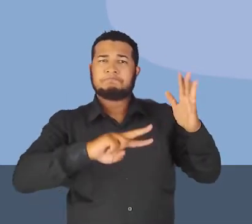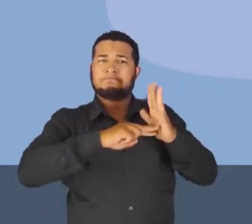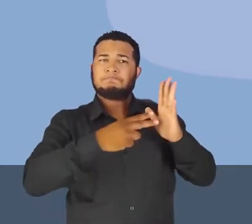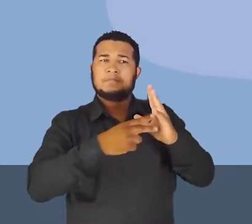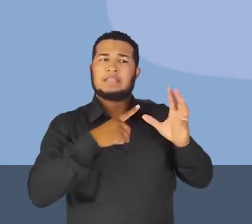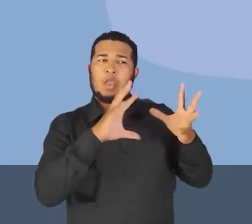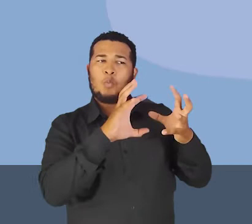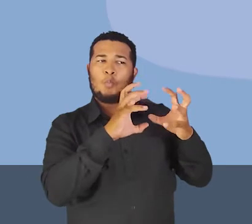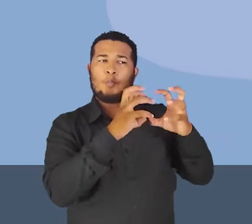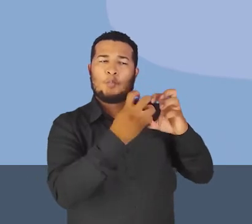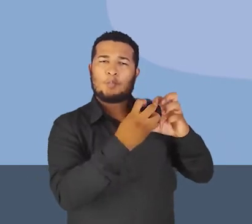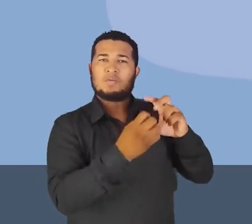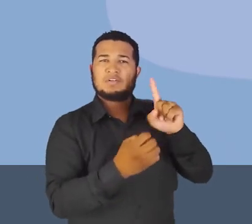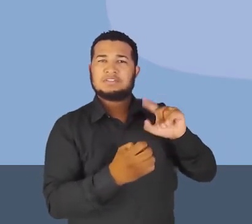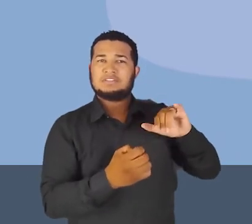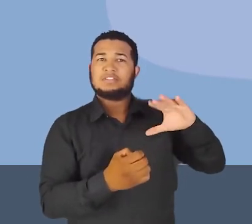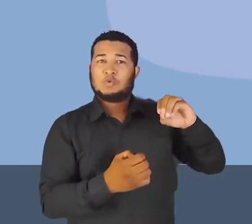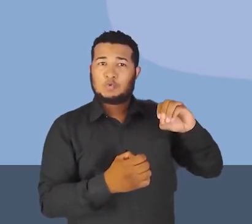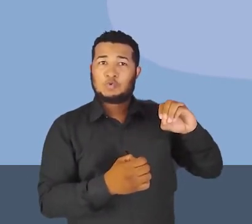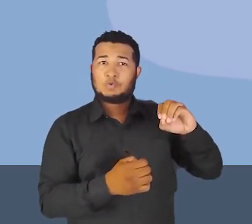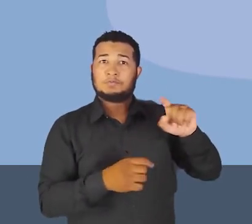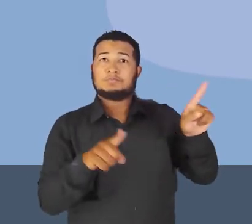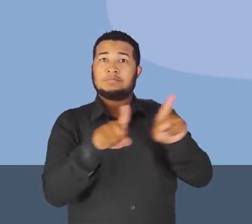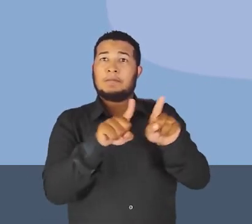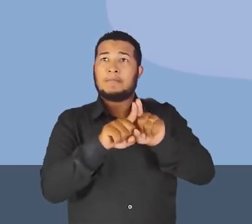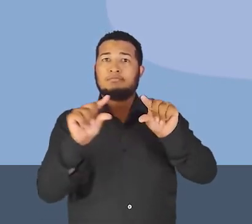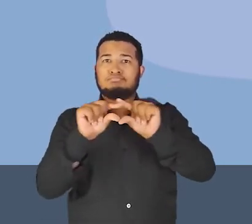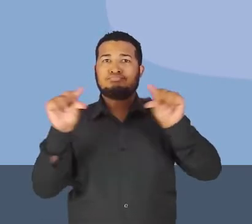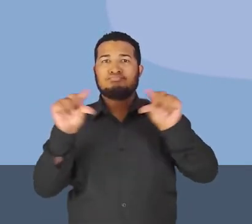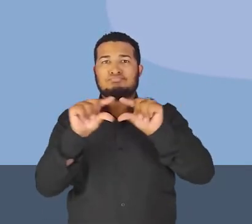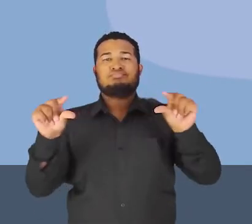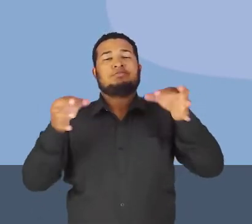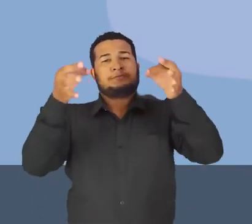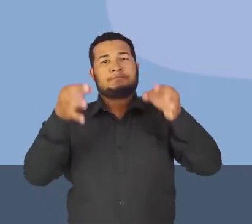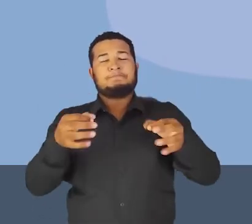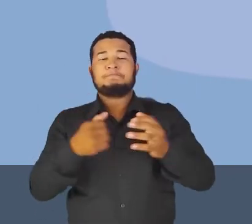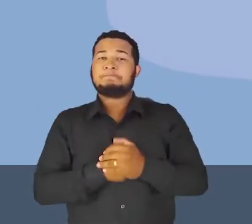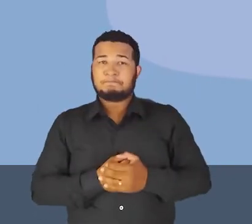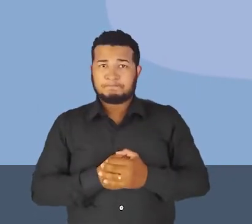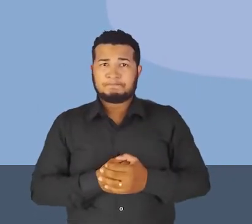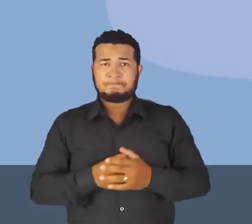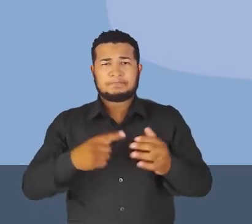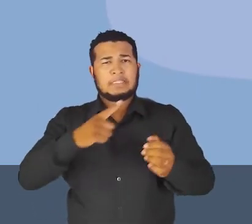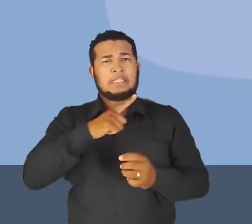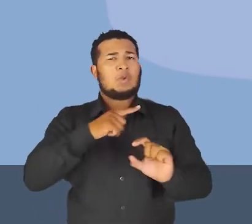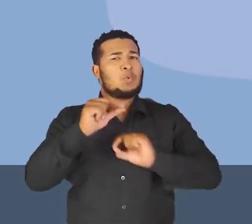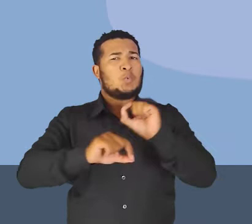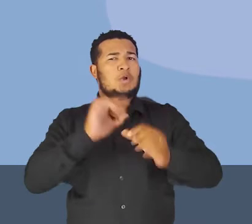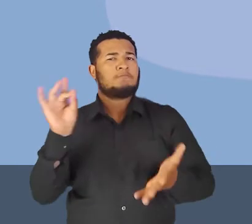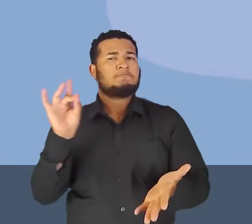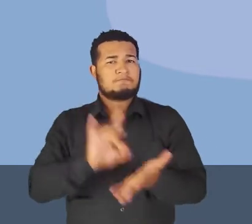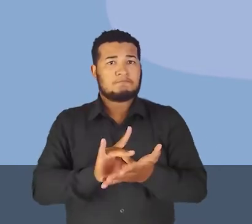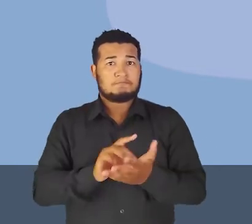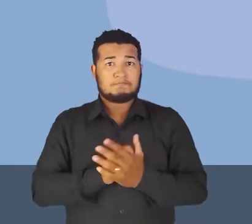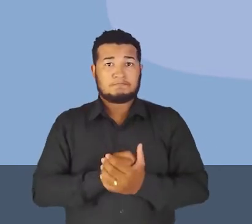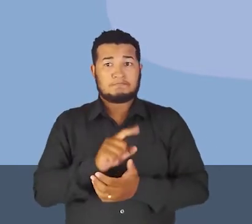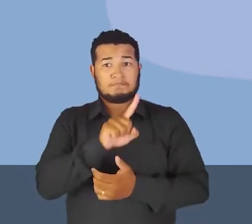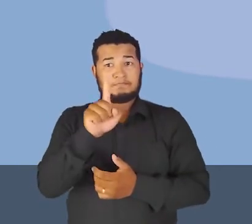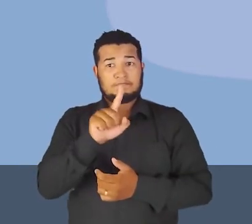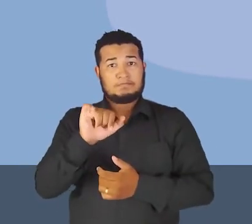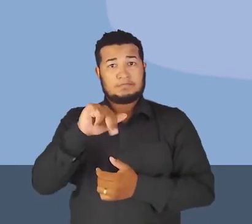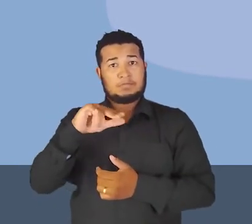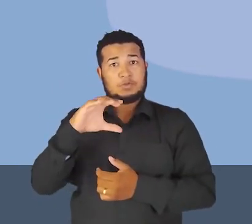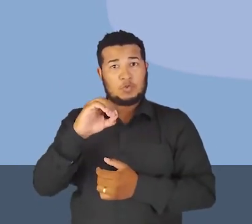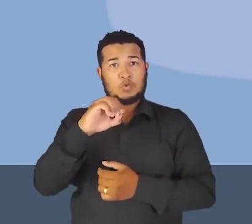a oxidação do zinco e eu tenho a equação global. Então, o que eu vou ter aí? Presta atenção, o zinco 0, ele